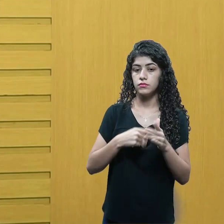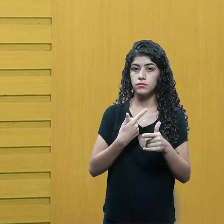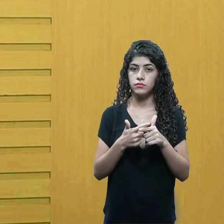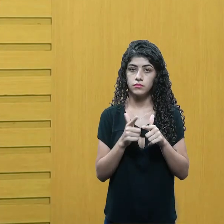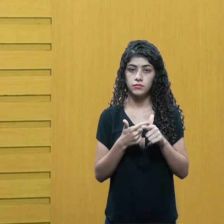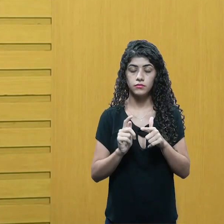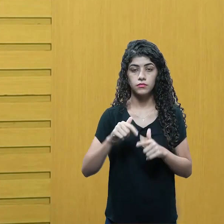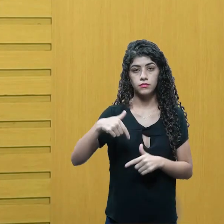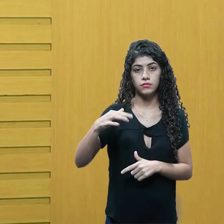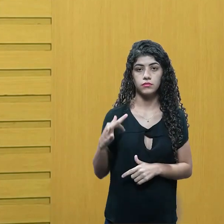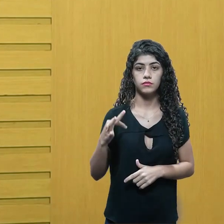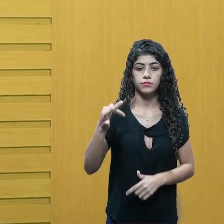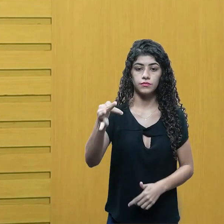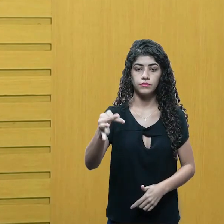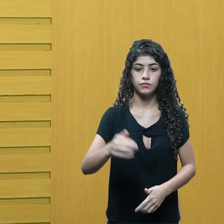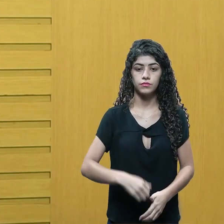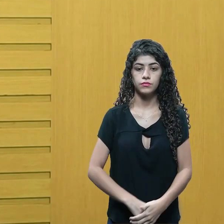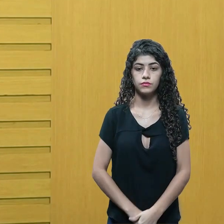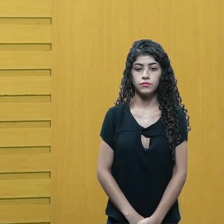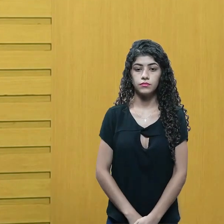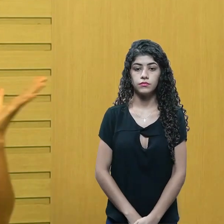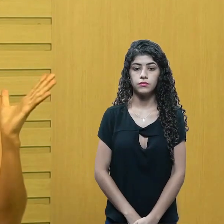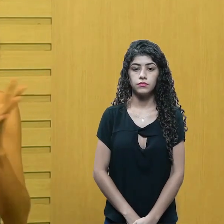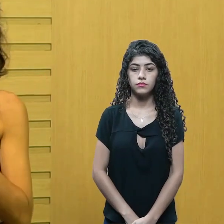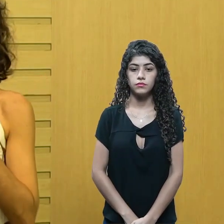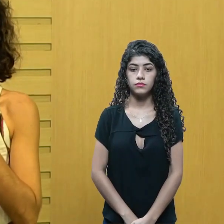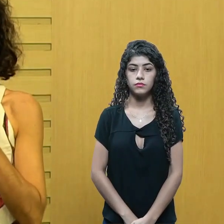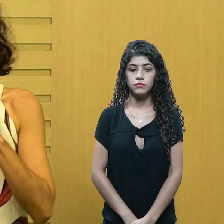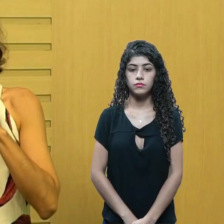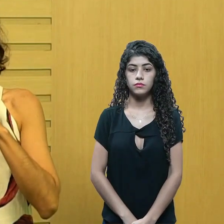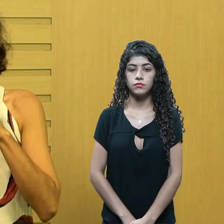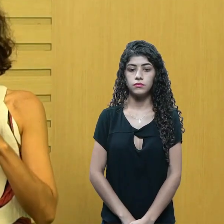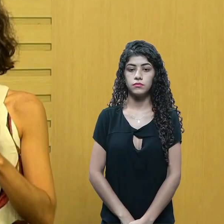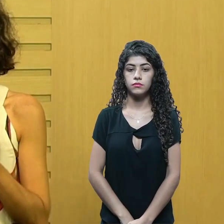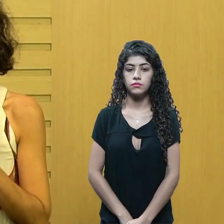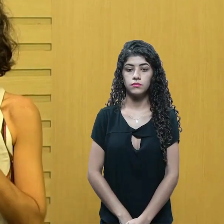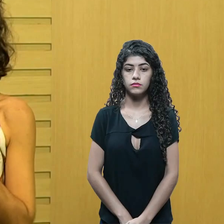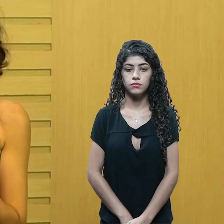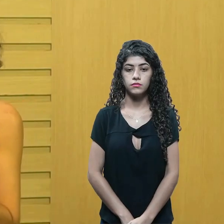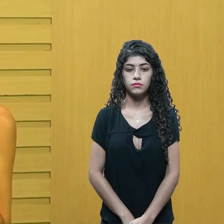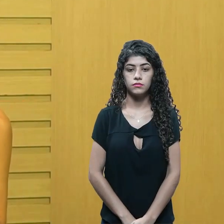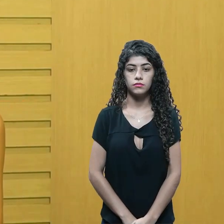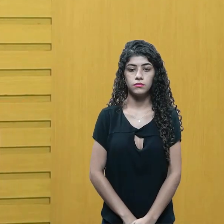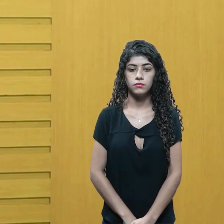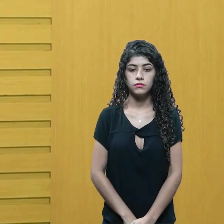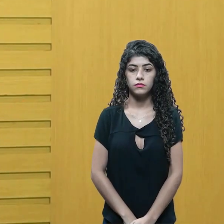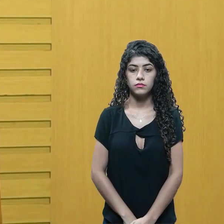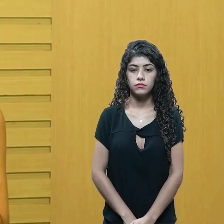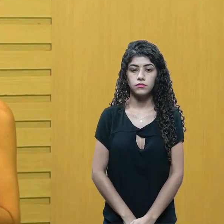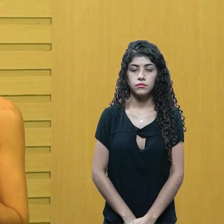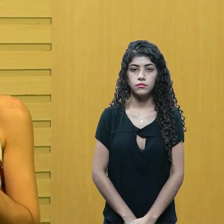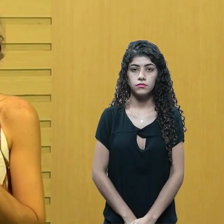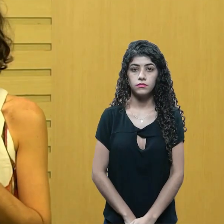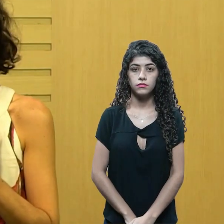de prestação de contas lá na frente do projeto. Como diz a avó Teresa, afobado come cru e ainda passa